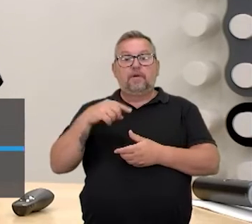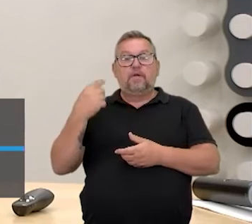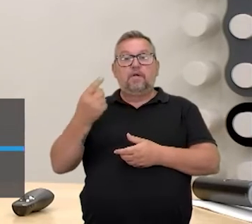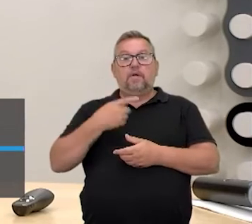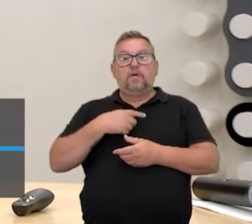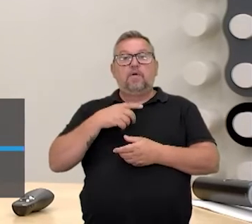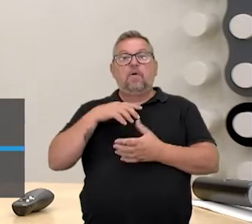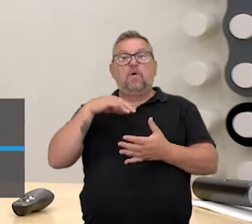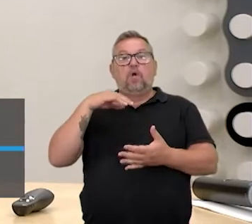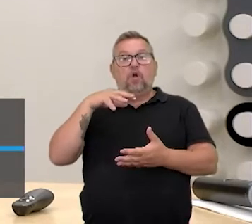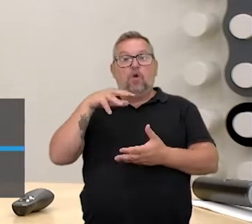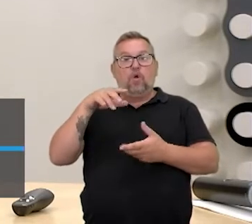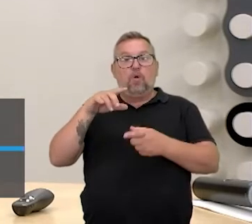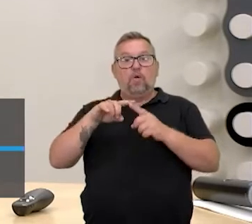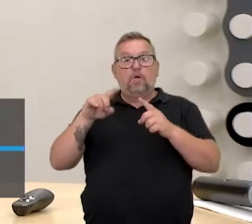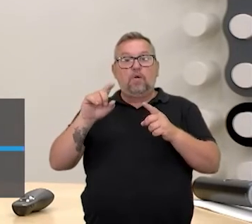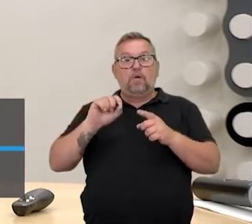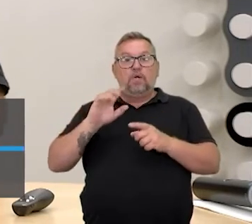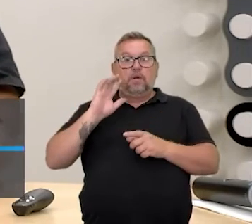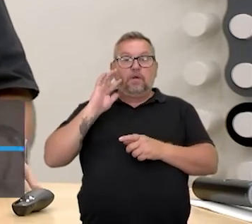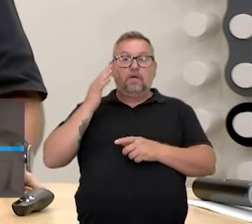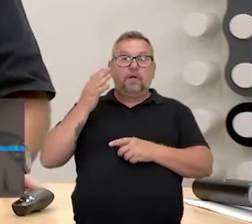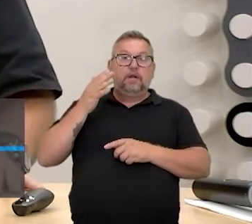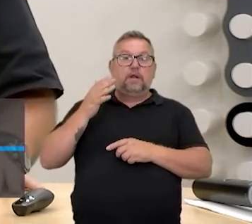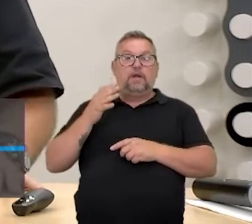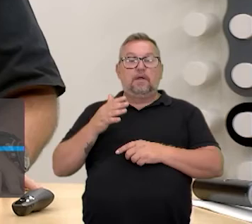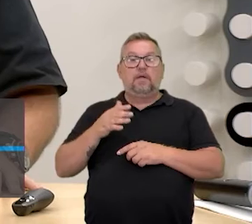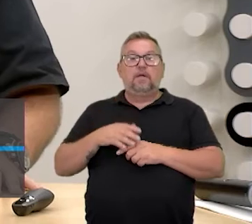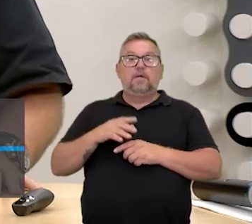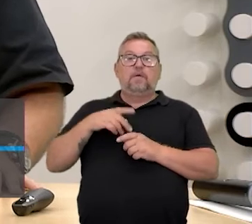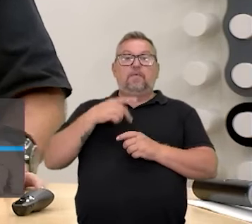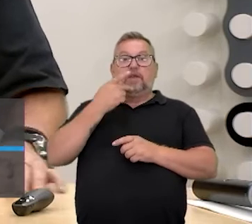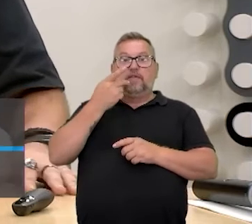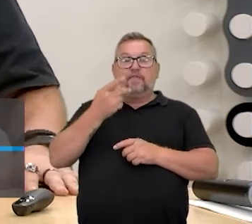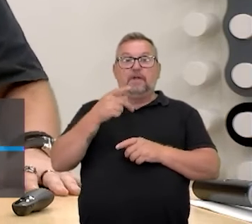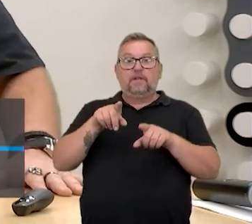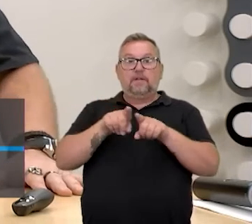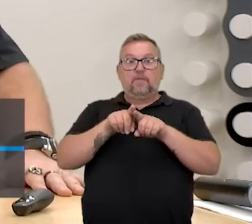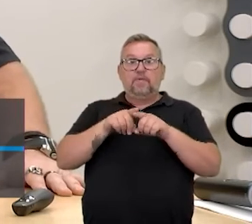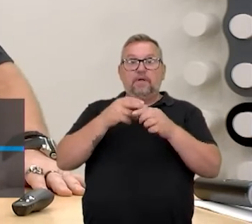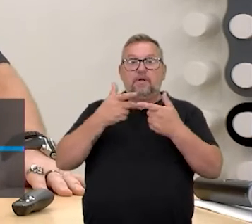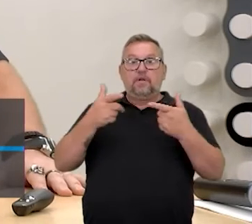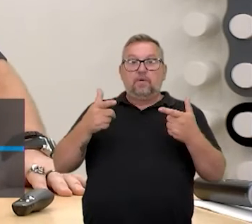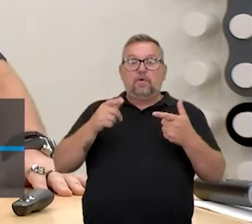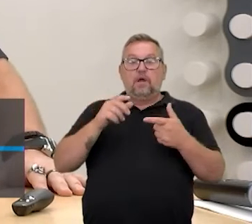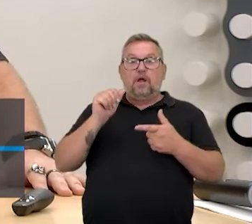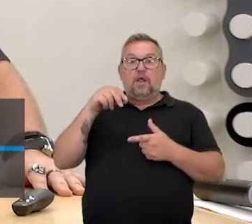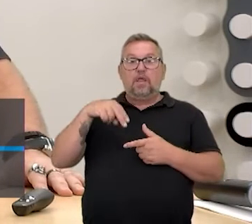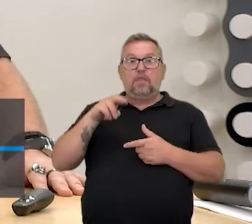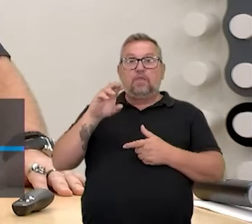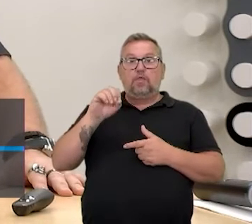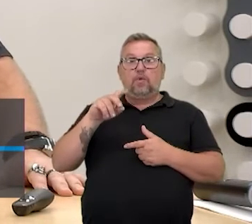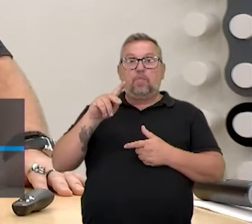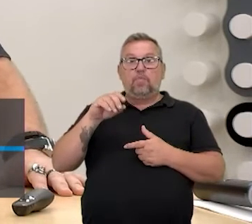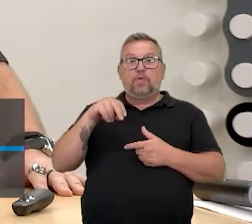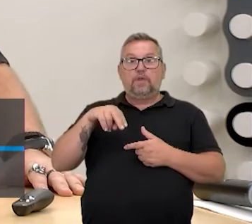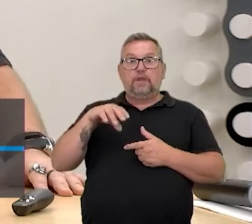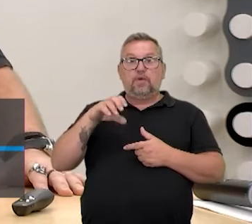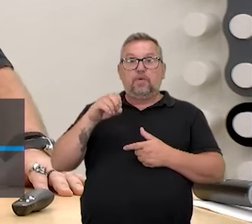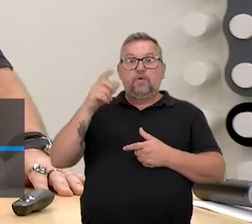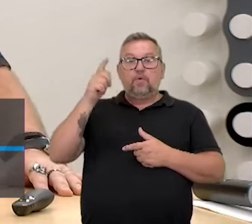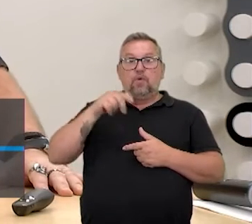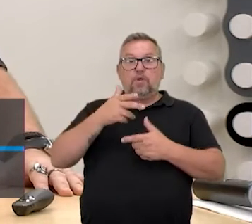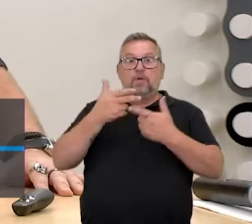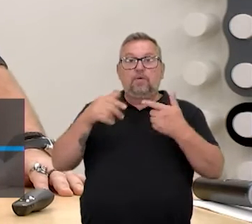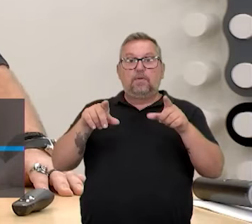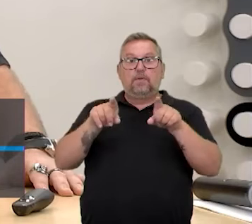nosso planeta. Mais um motivo aí, né, de se falar da questão aí do antropoceno, tá certo? Outro